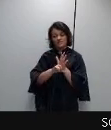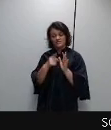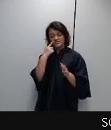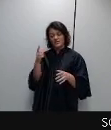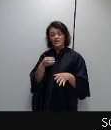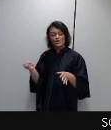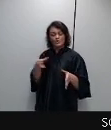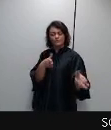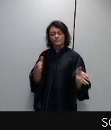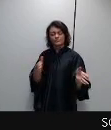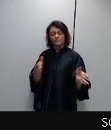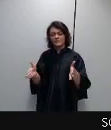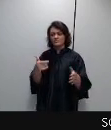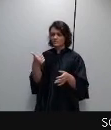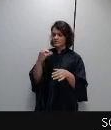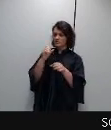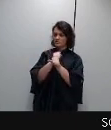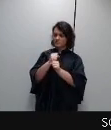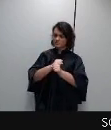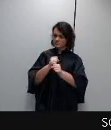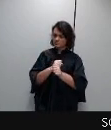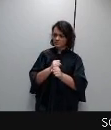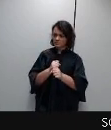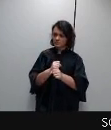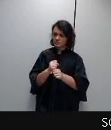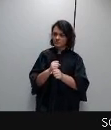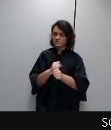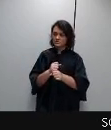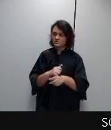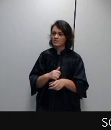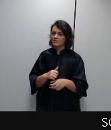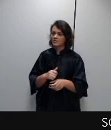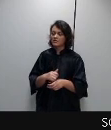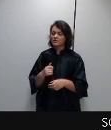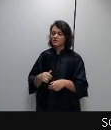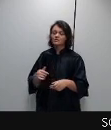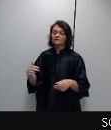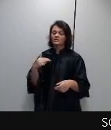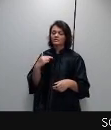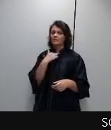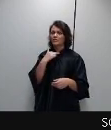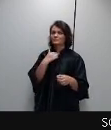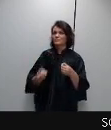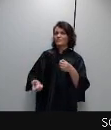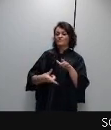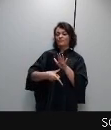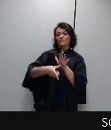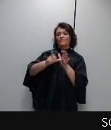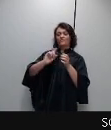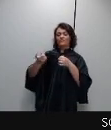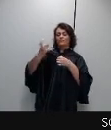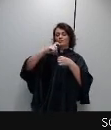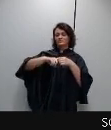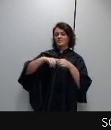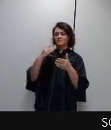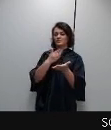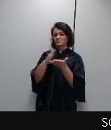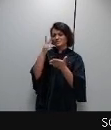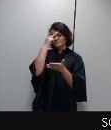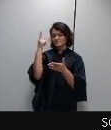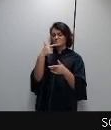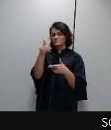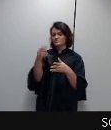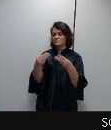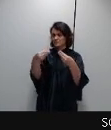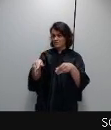para sacar inicial de 10 anos que a lei que prevê novo presente não pode retroagir para prejudicar owner ao favorecer